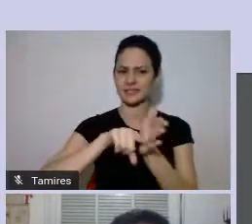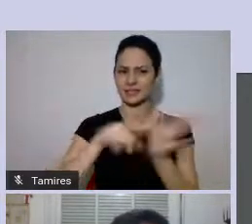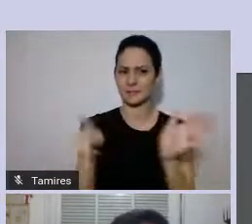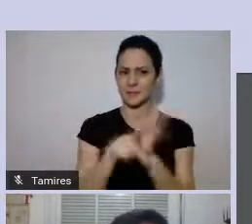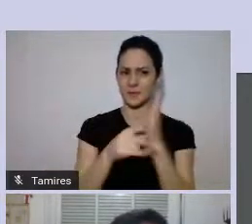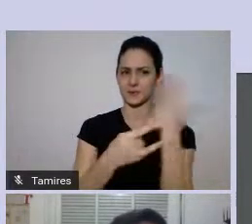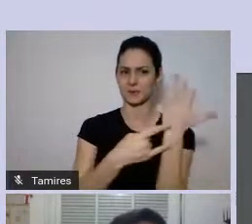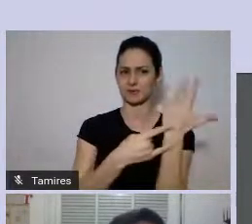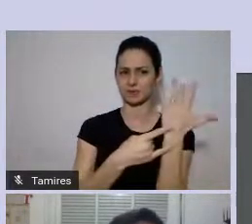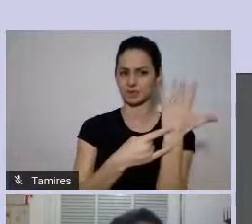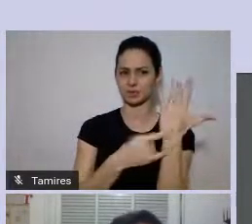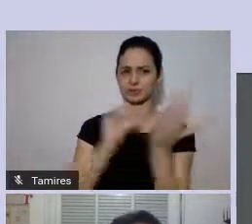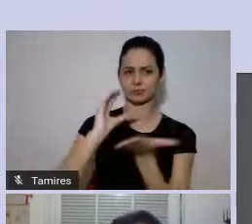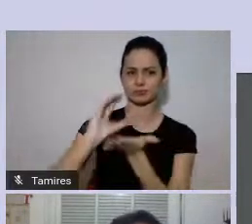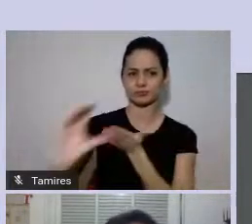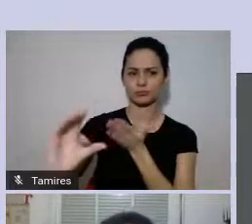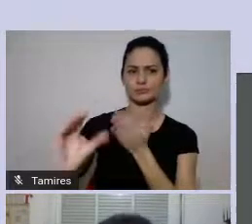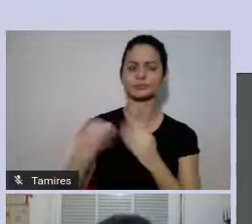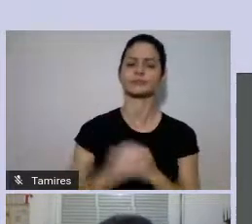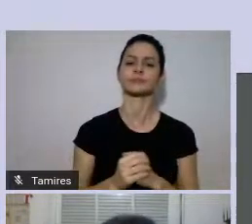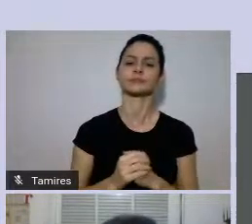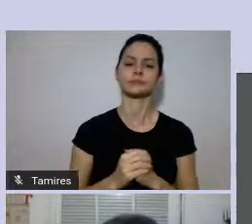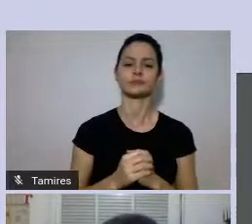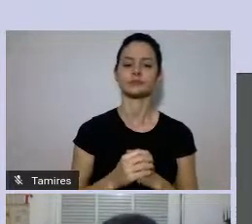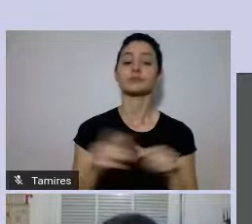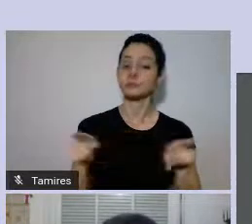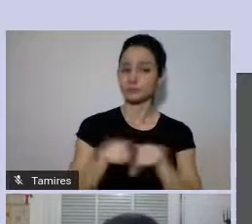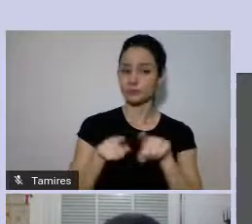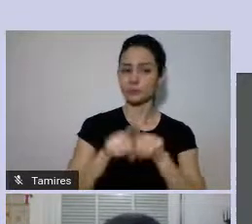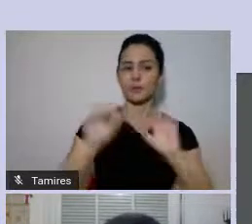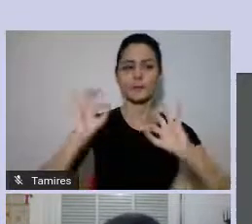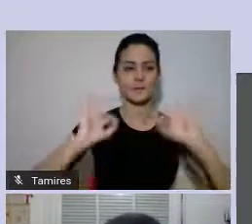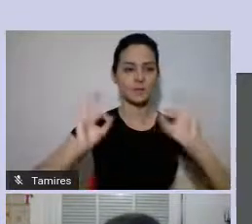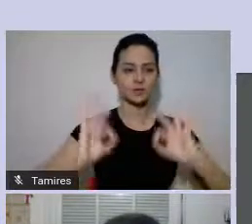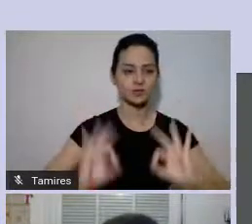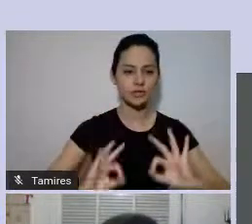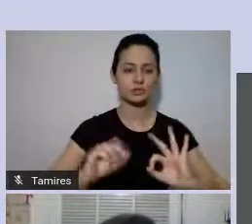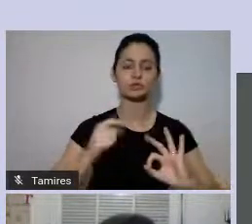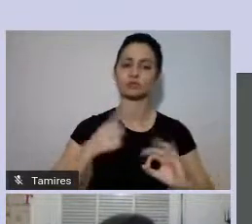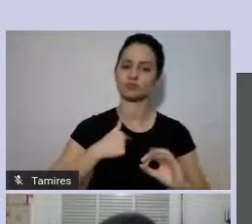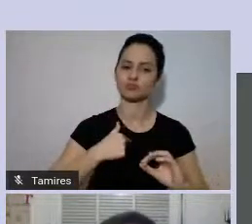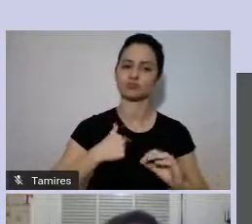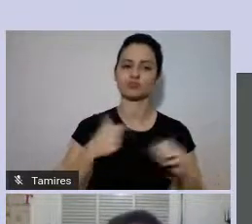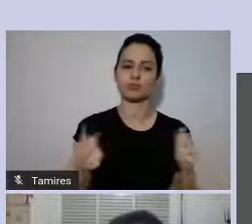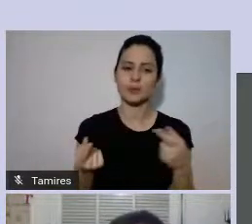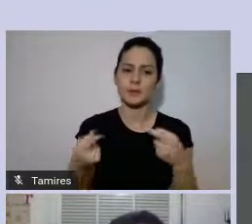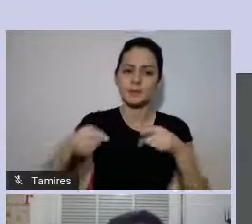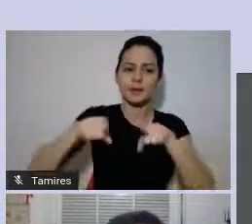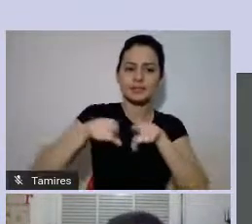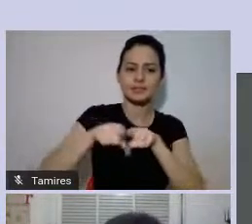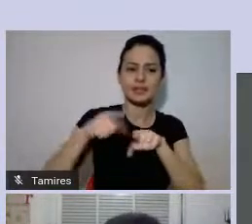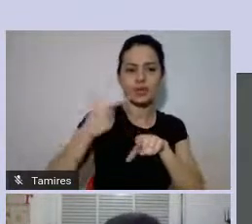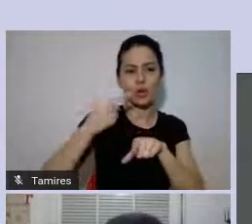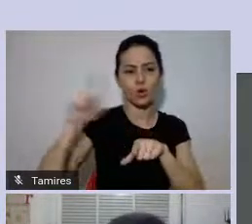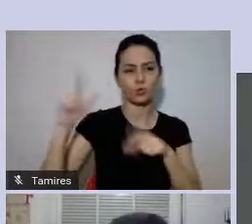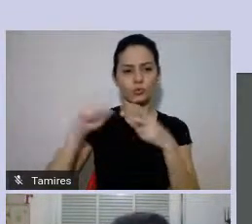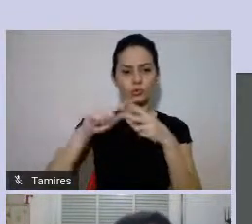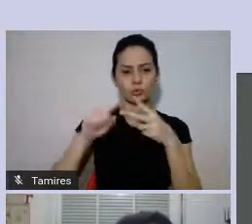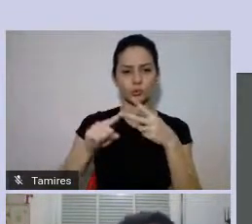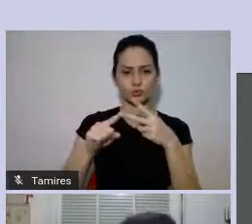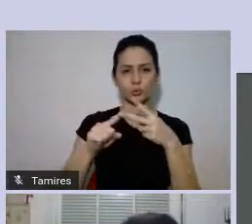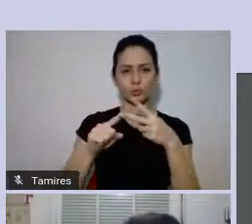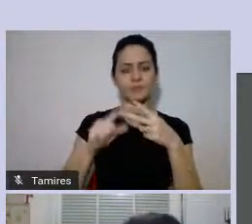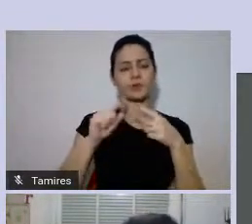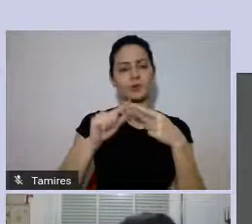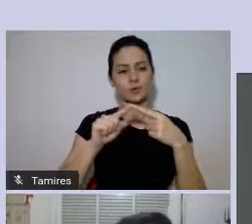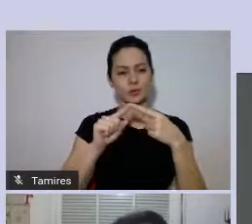UFMG, e também é um projeto que eu desenvolvo em parceria com duas outras instituições. Uma é o